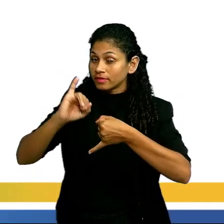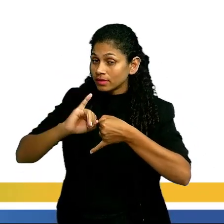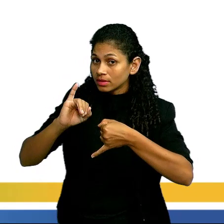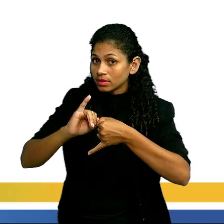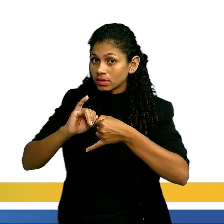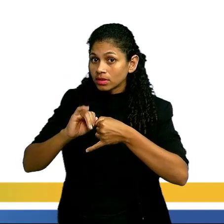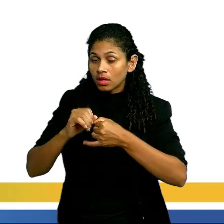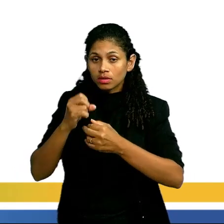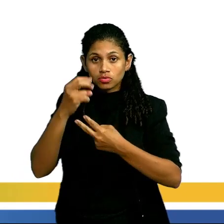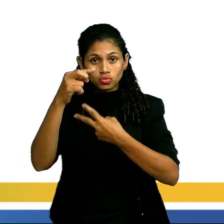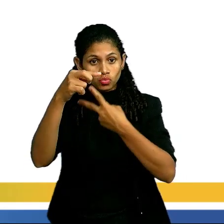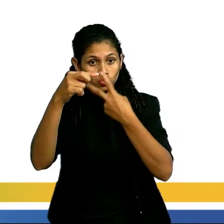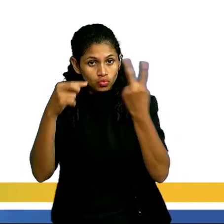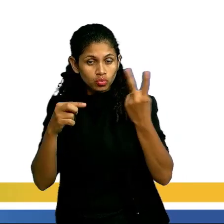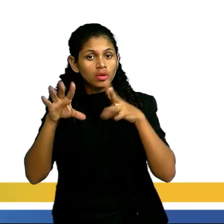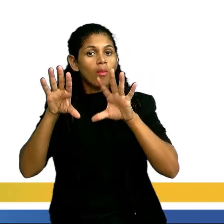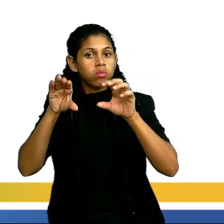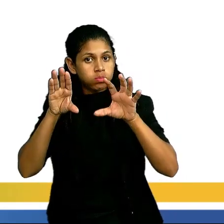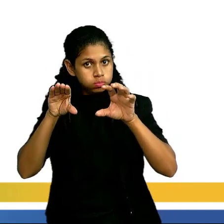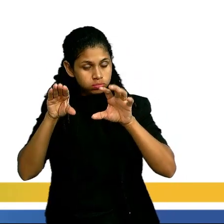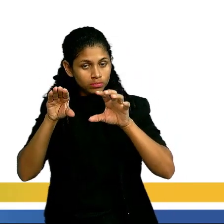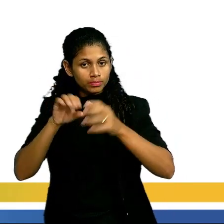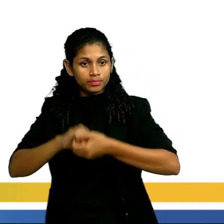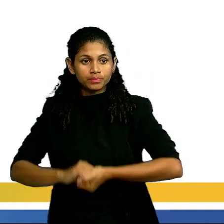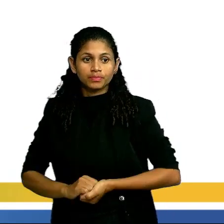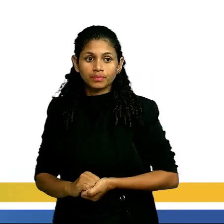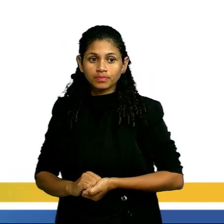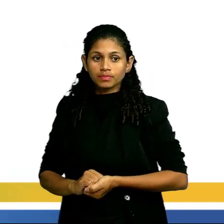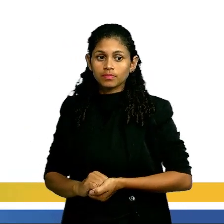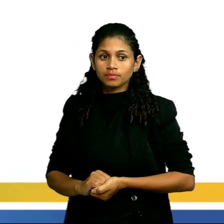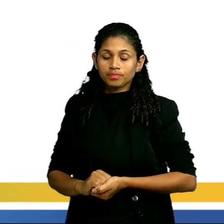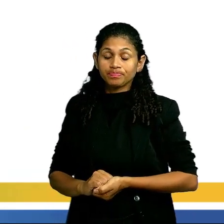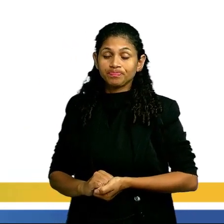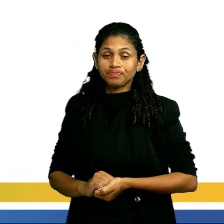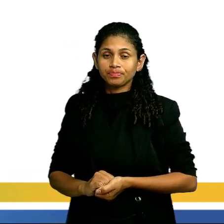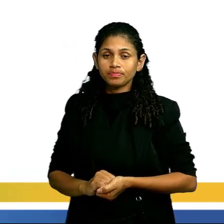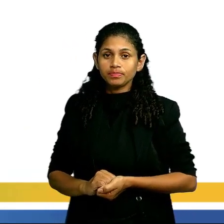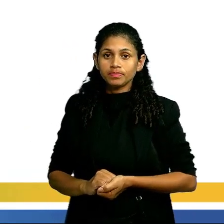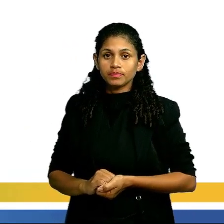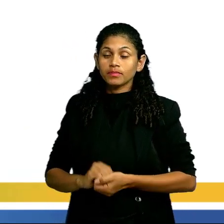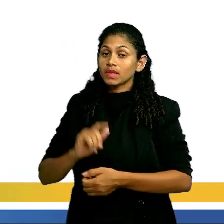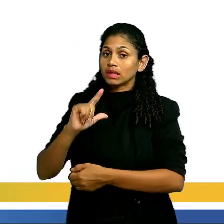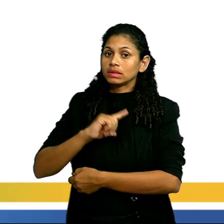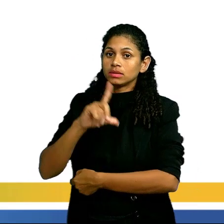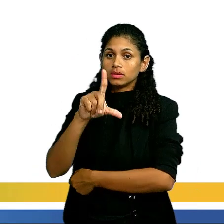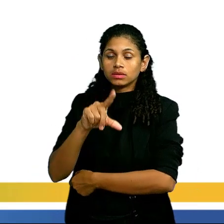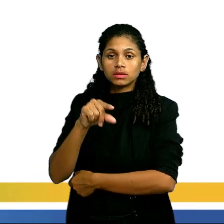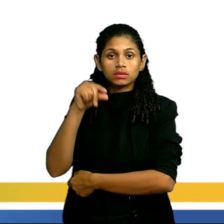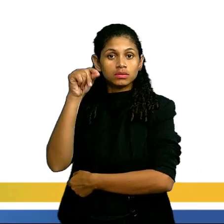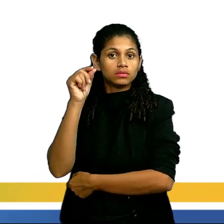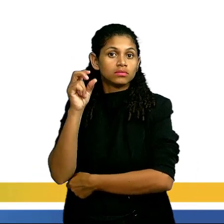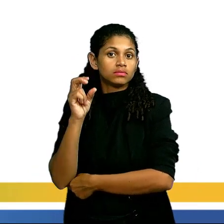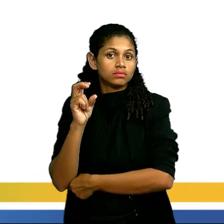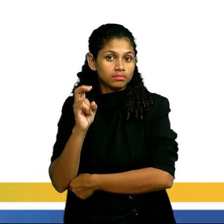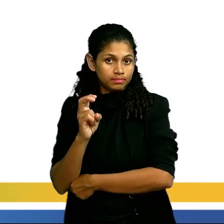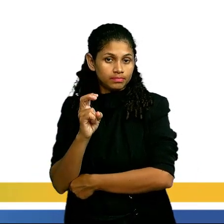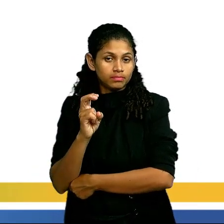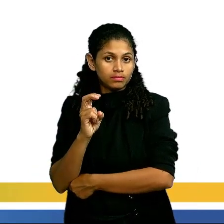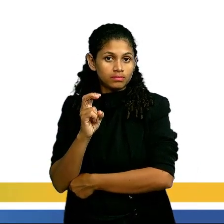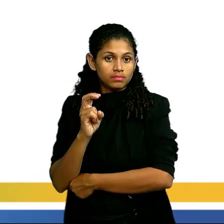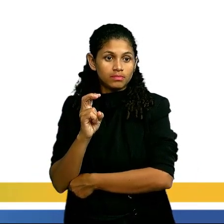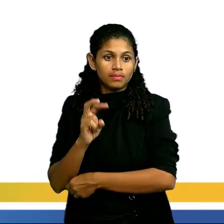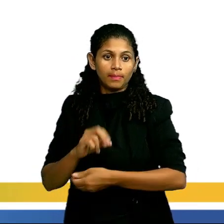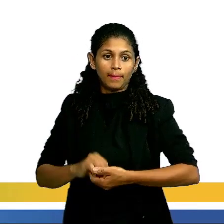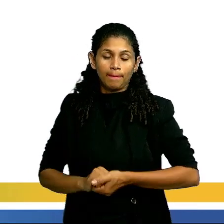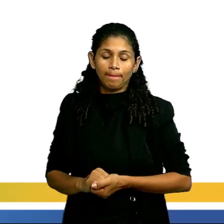encosto, dessa poltrona. E aí a gente pode ver que nós temos 5 alternativas. Nós temos